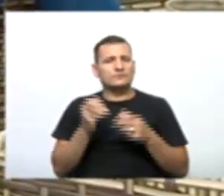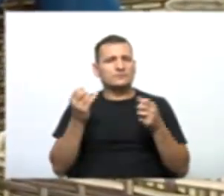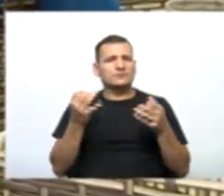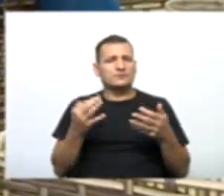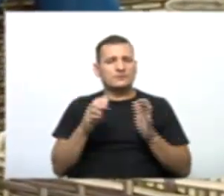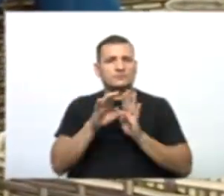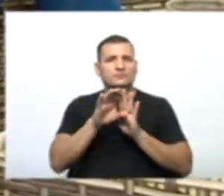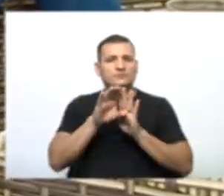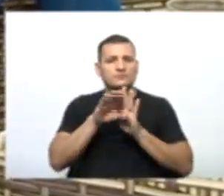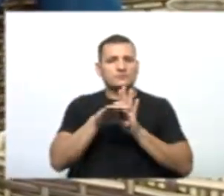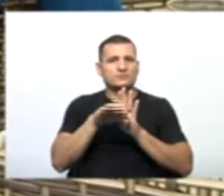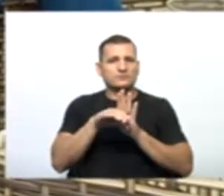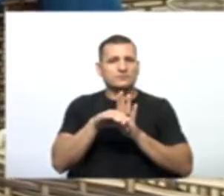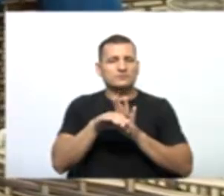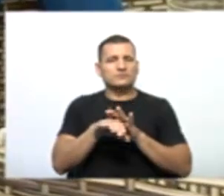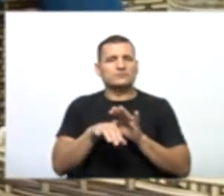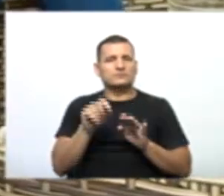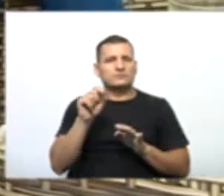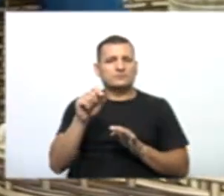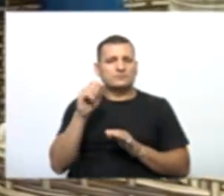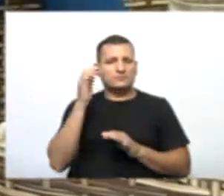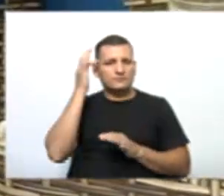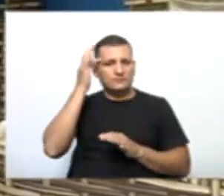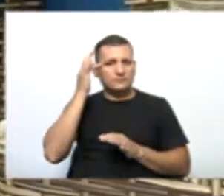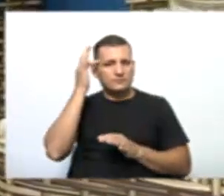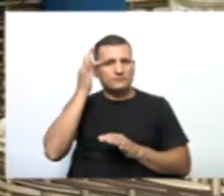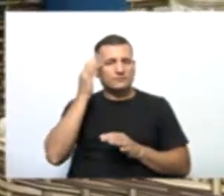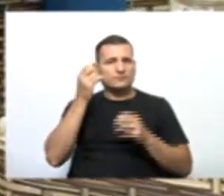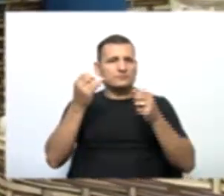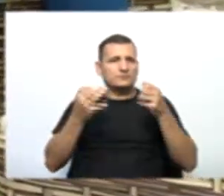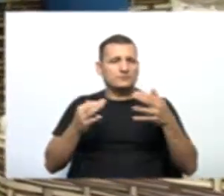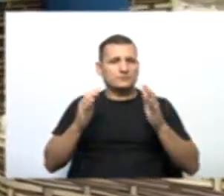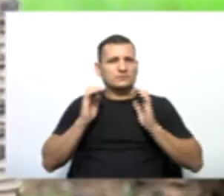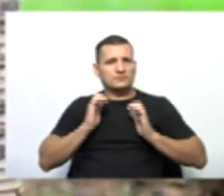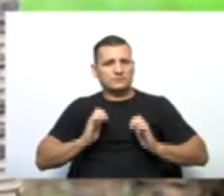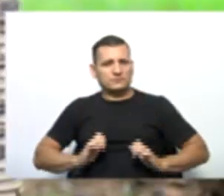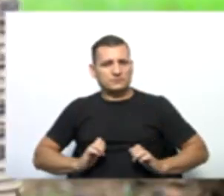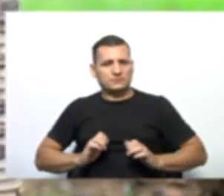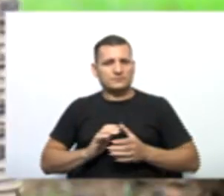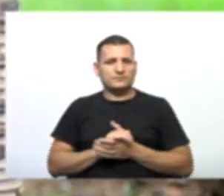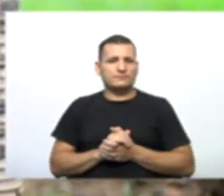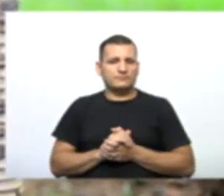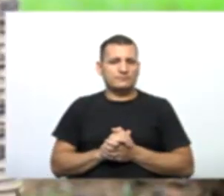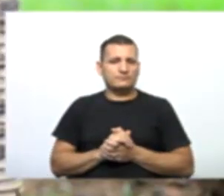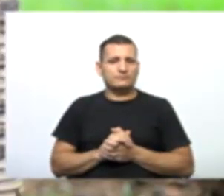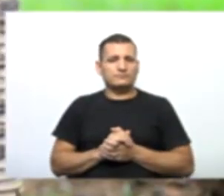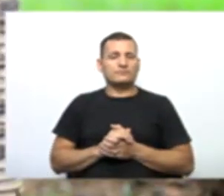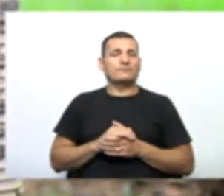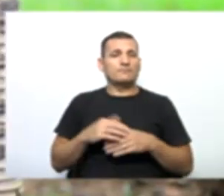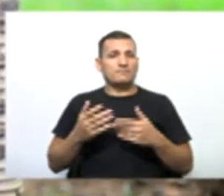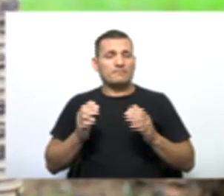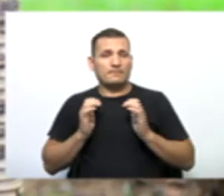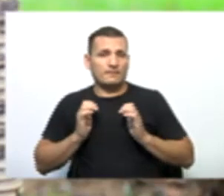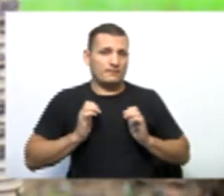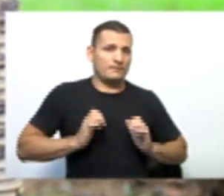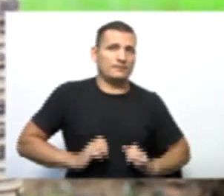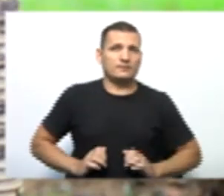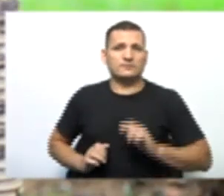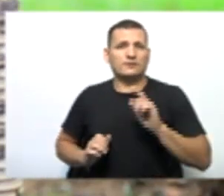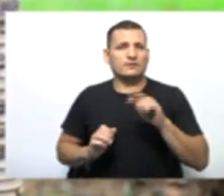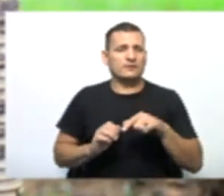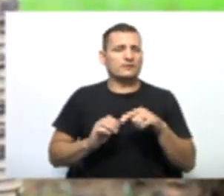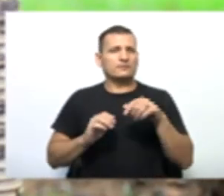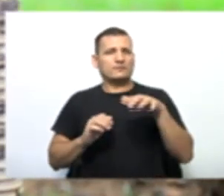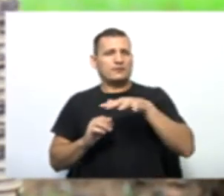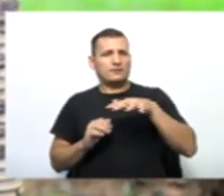conceito o que a filosofia fala sobre ética, como ela conceitua esse tema. Bom, a ética ela é uma parte da filosofia